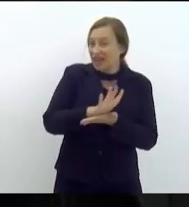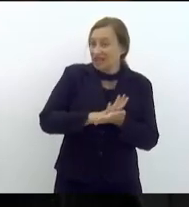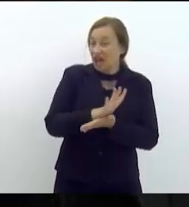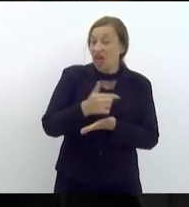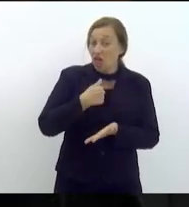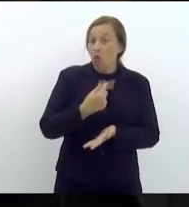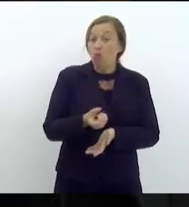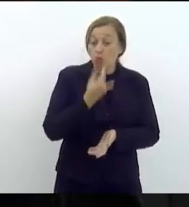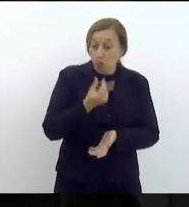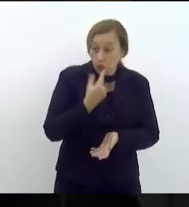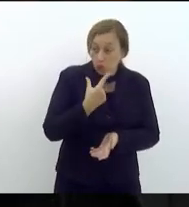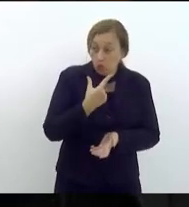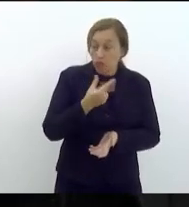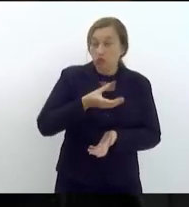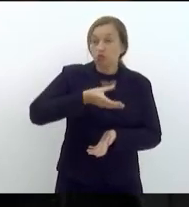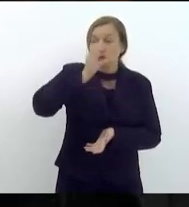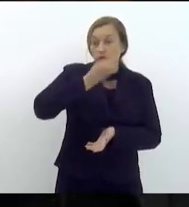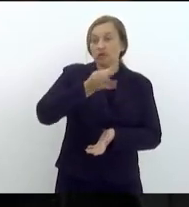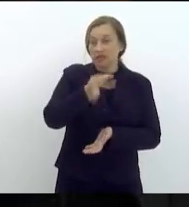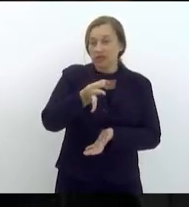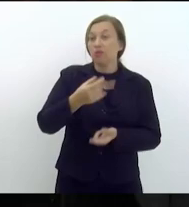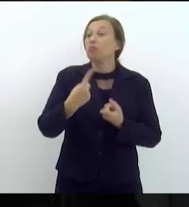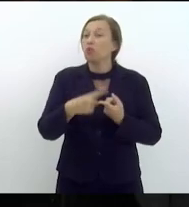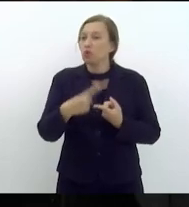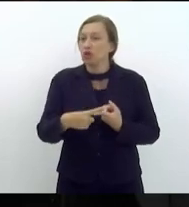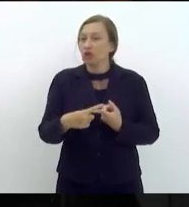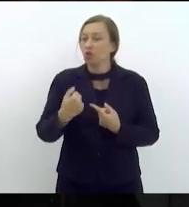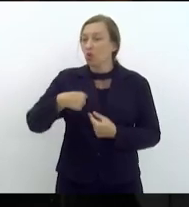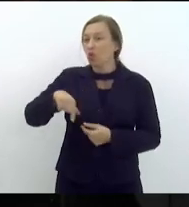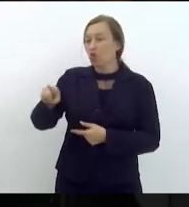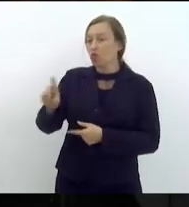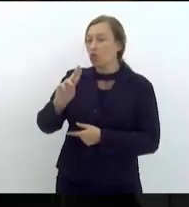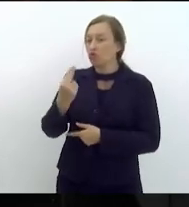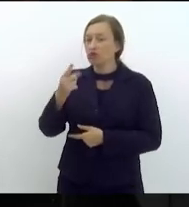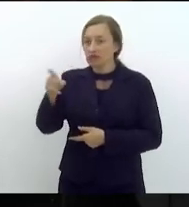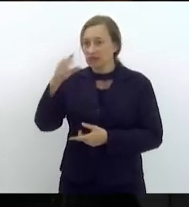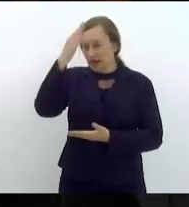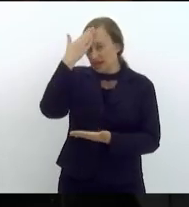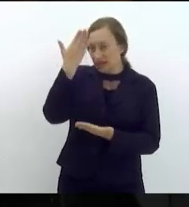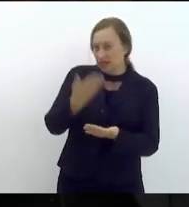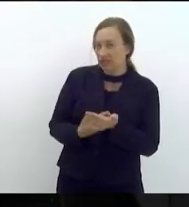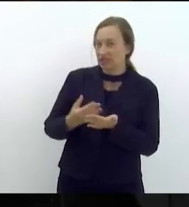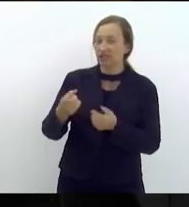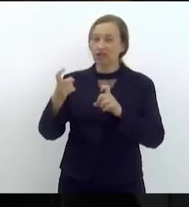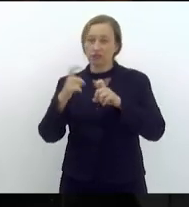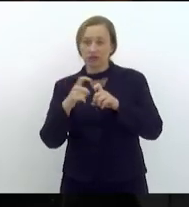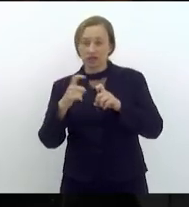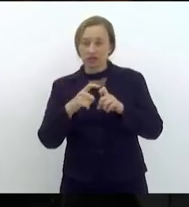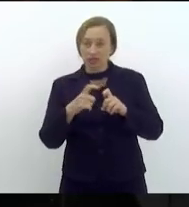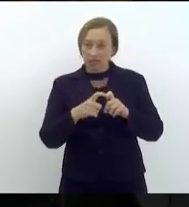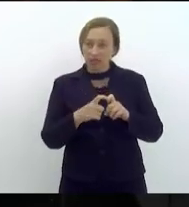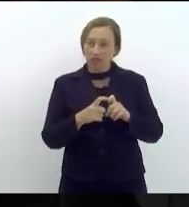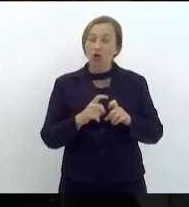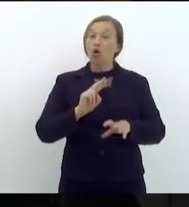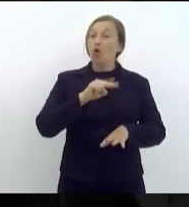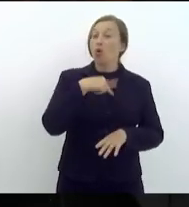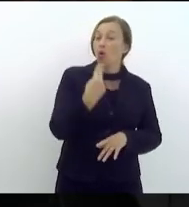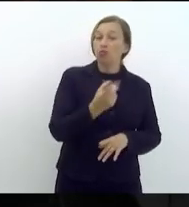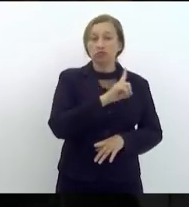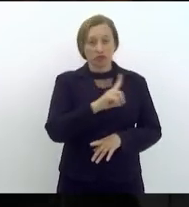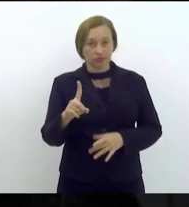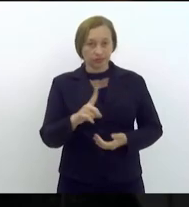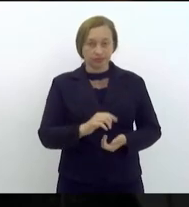tomo eu tomo porque ou você acredita na medicina e tem confiança no médico ou